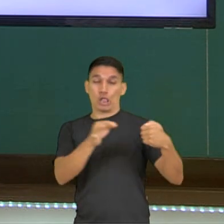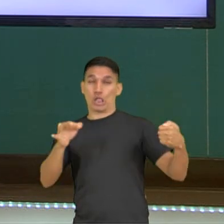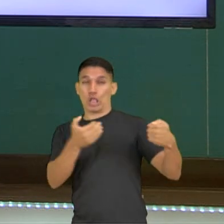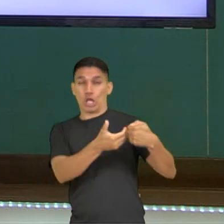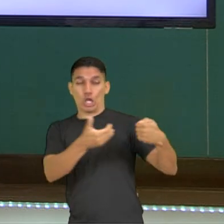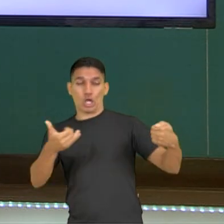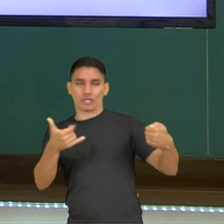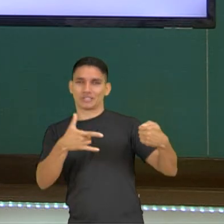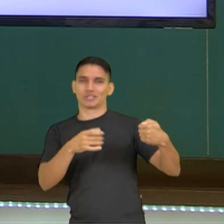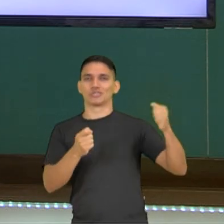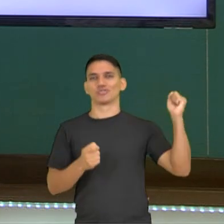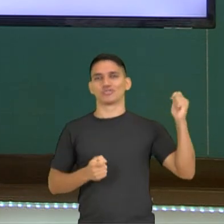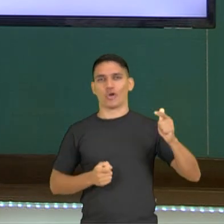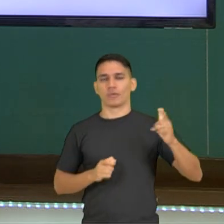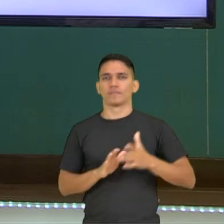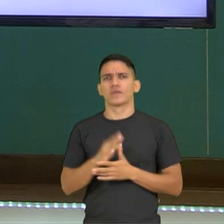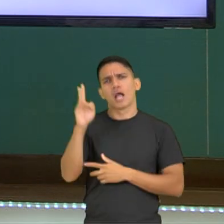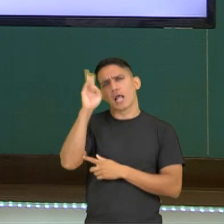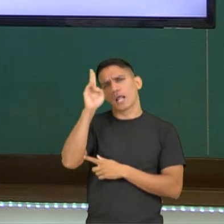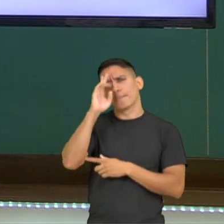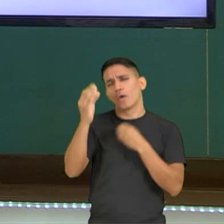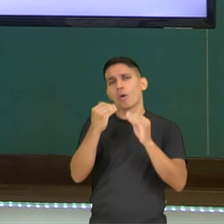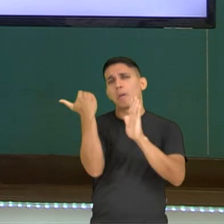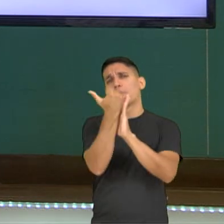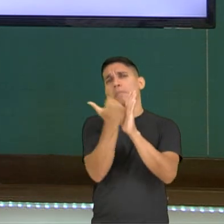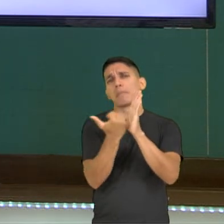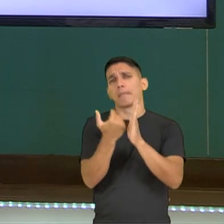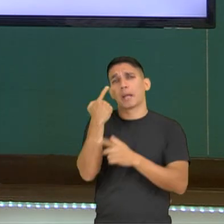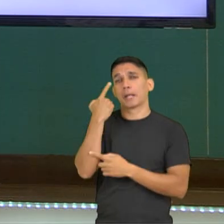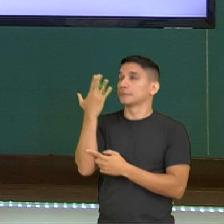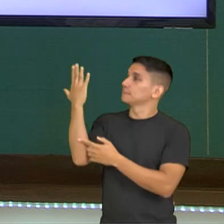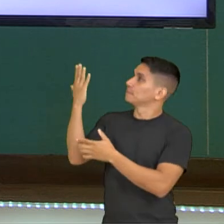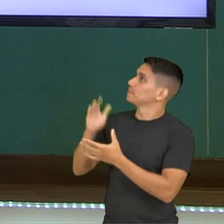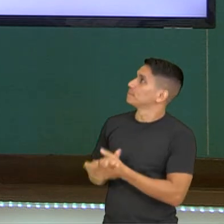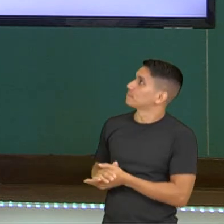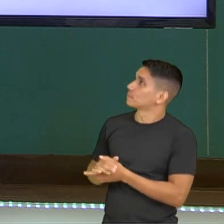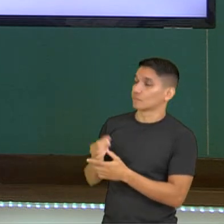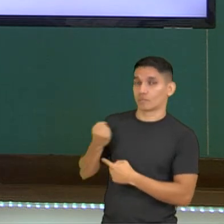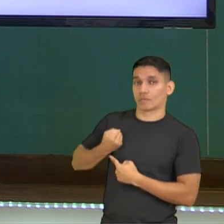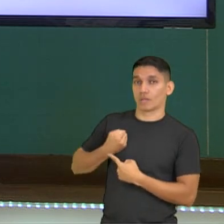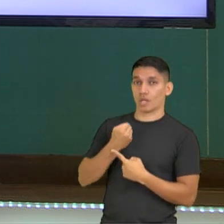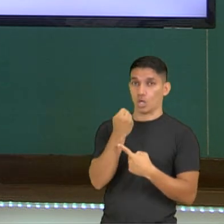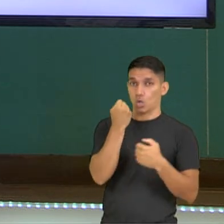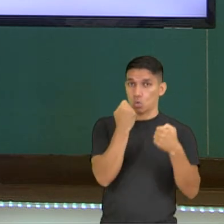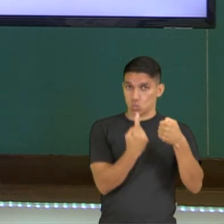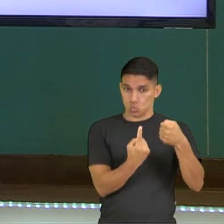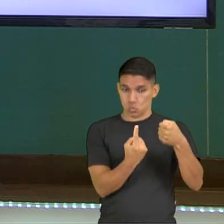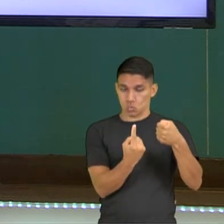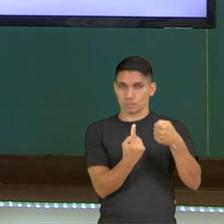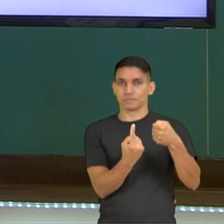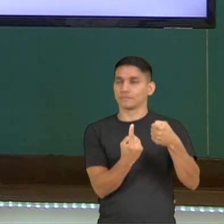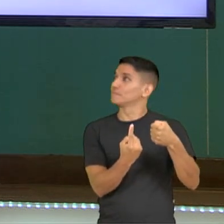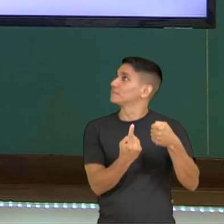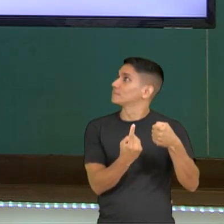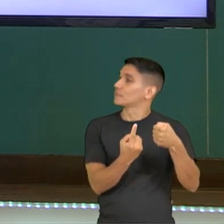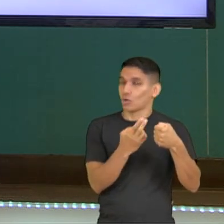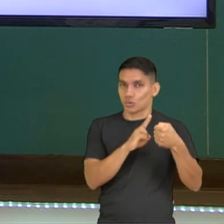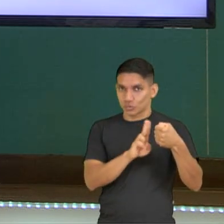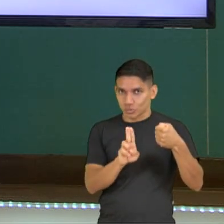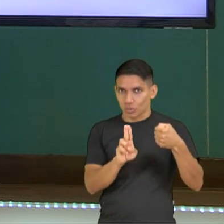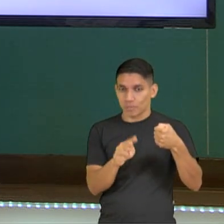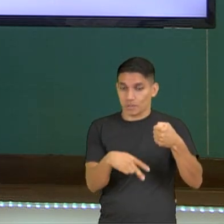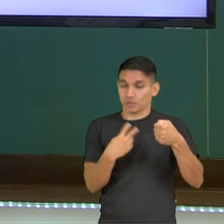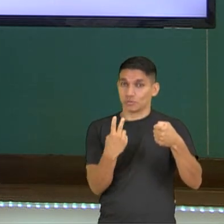vamos relembrar a sequência de planetas? Mercúrio é o mais próximo do Sol, Vênus,